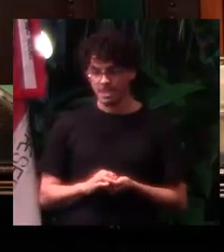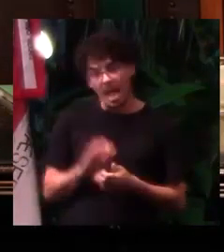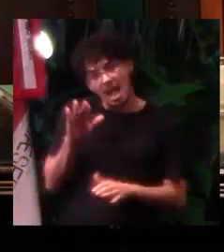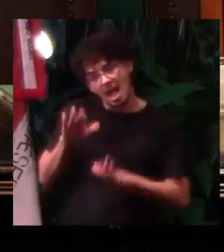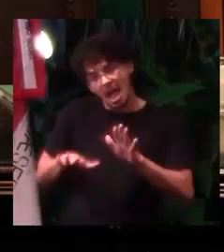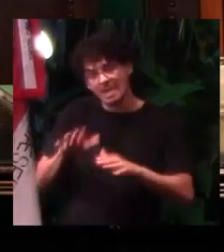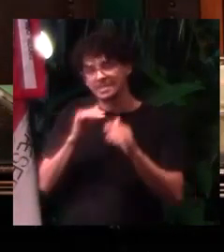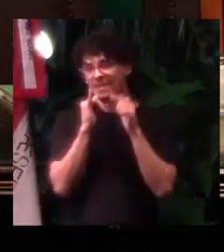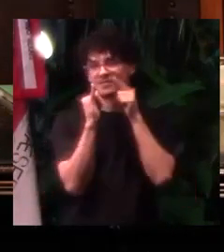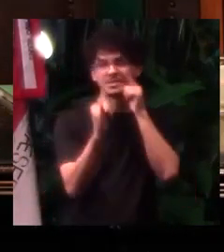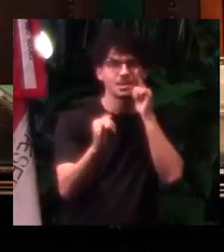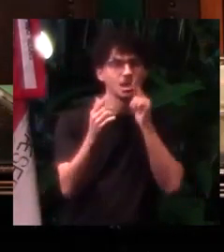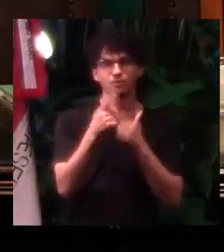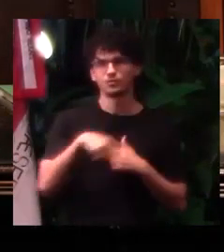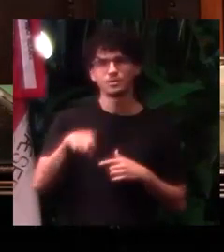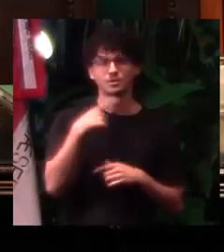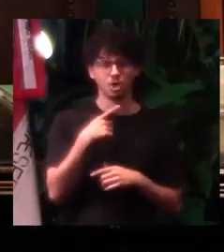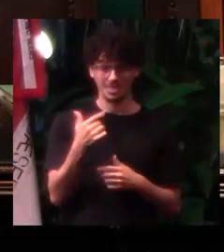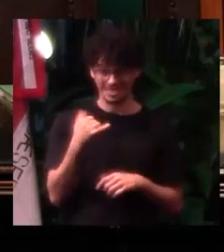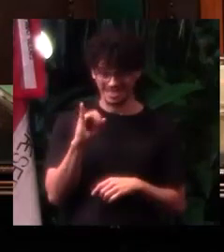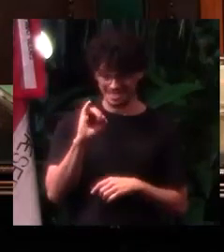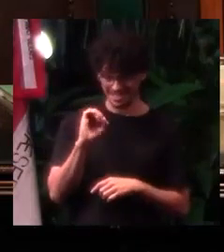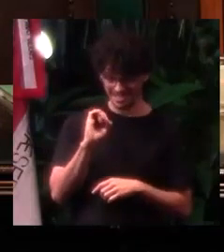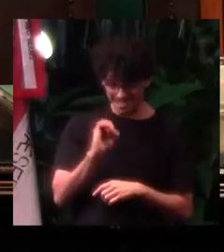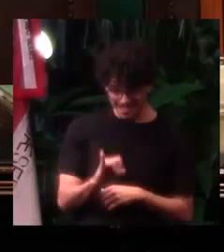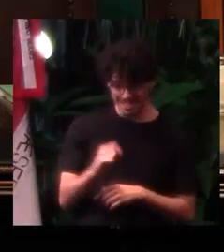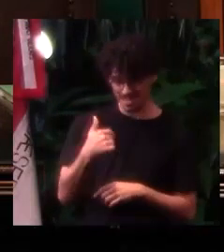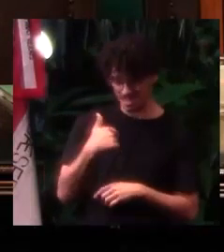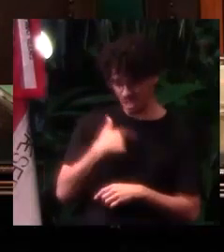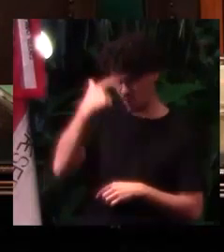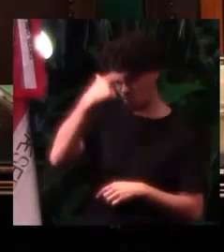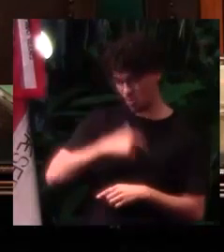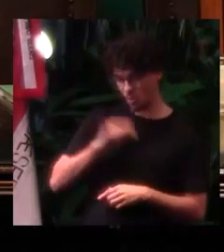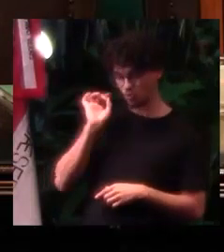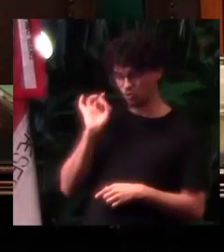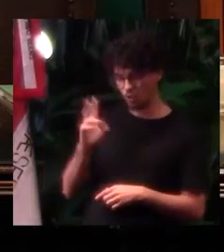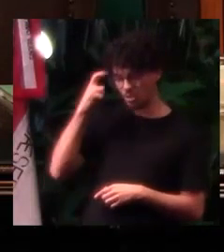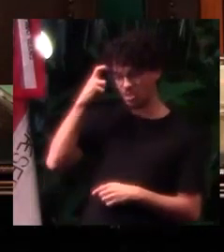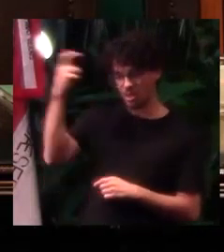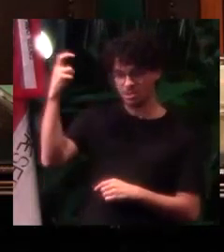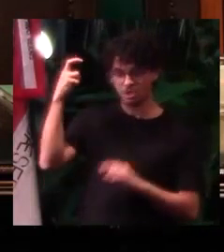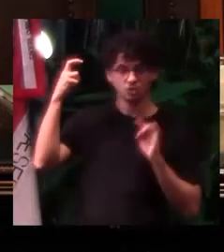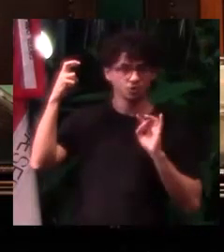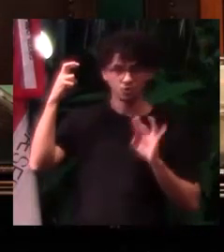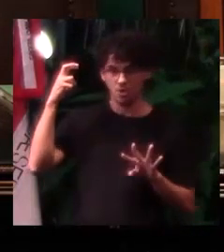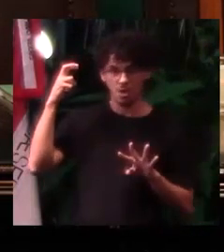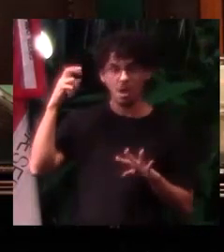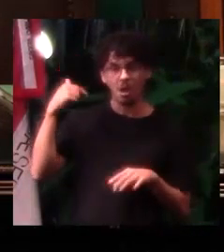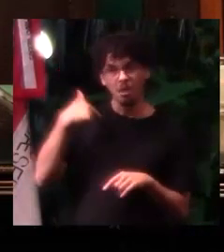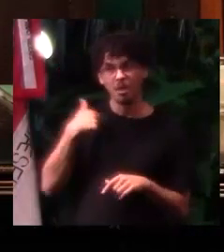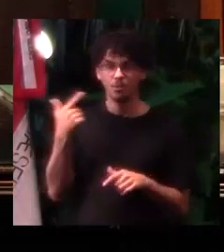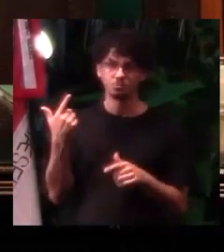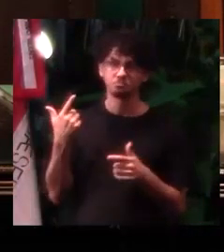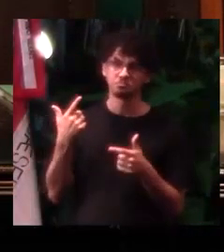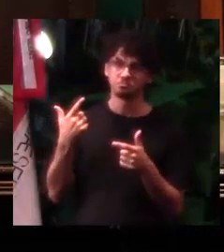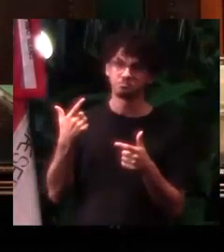olha, se eu fosse só um homem inteligente, como acham, eu poderia ter sido um grande